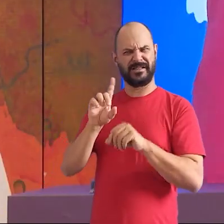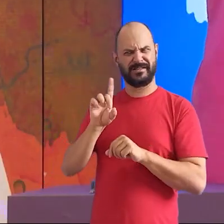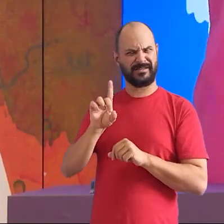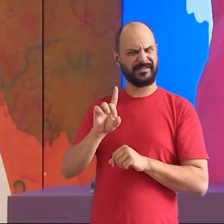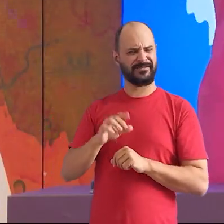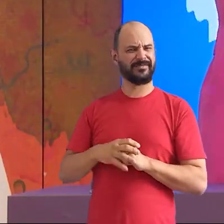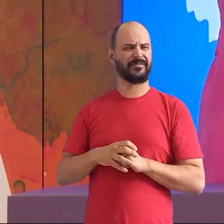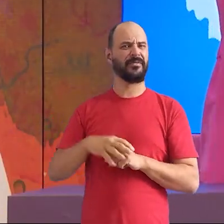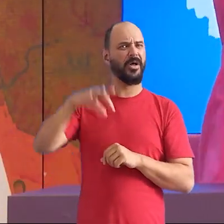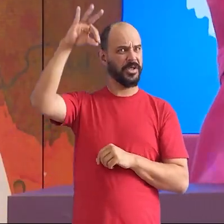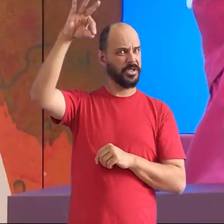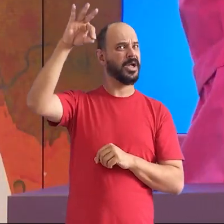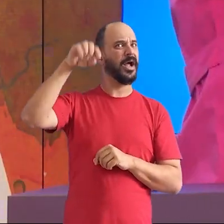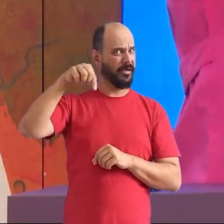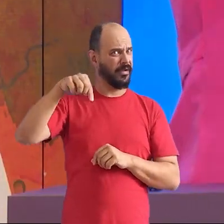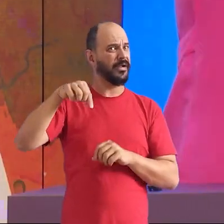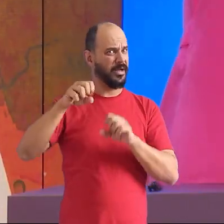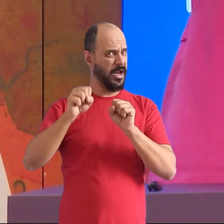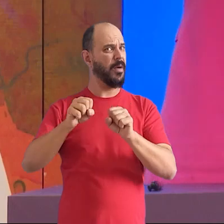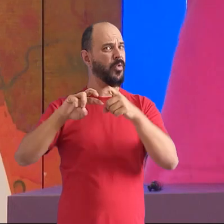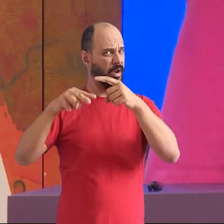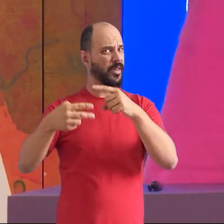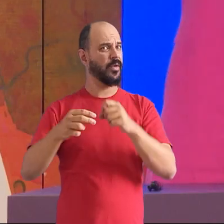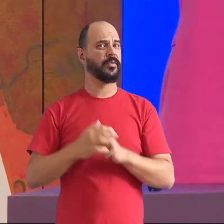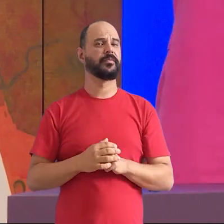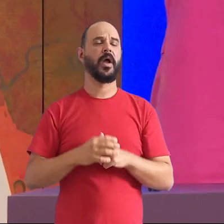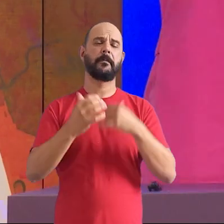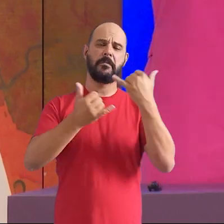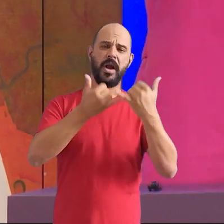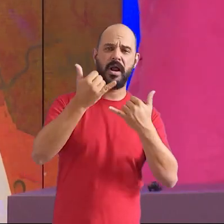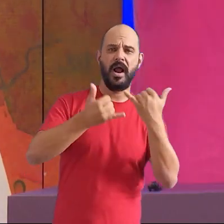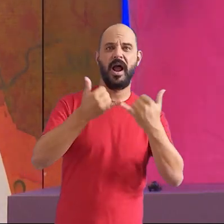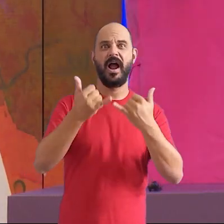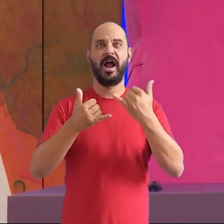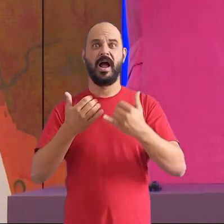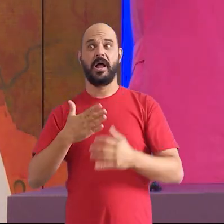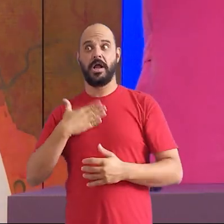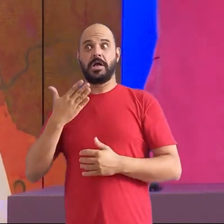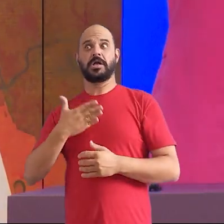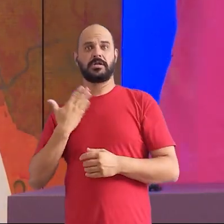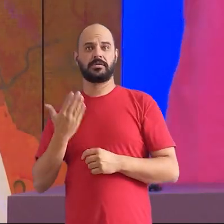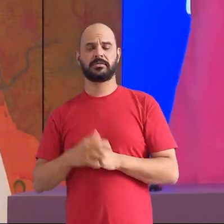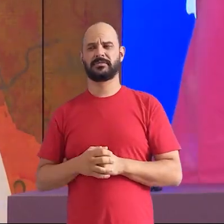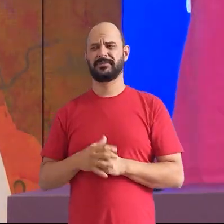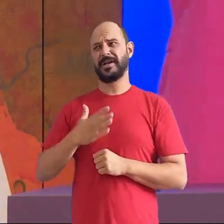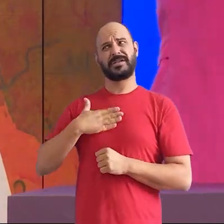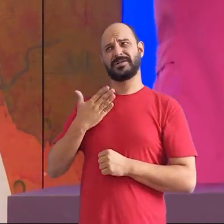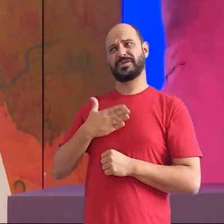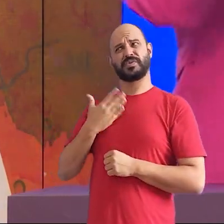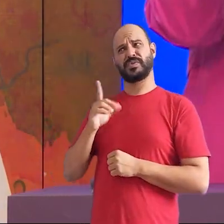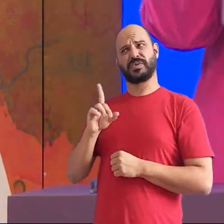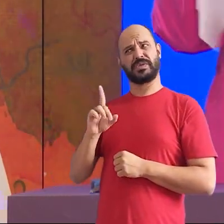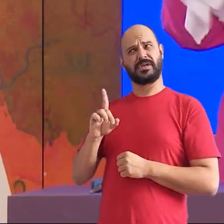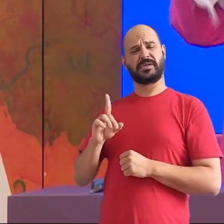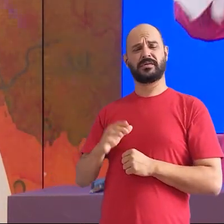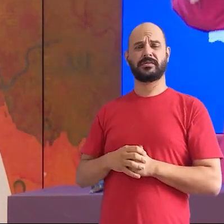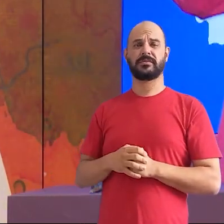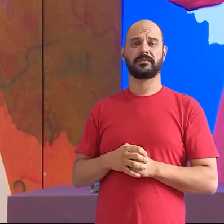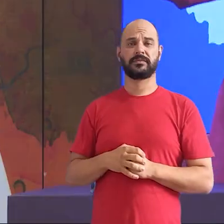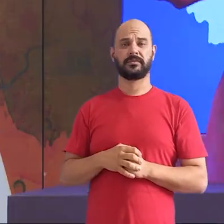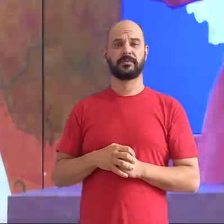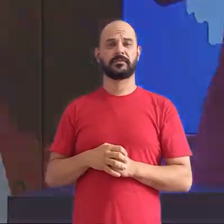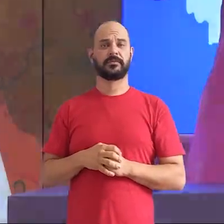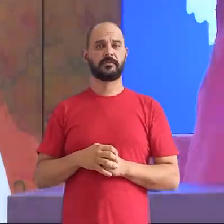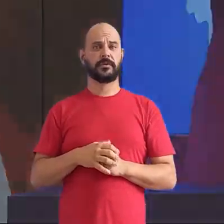deixar o nosso fantasminha pendurado aqui no laboratório. Para garantir brincadeiras e muitos sustos. Não, sustos